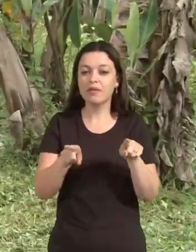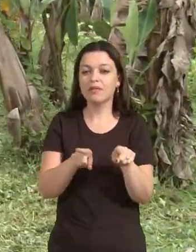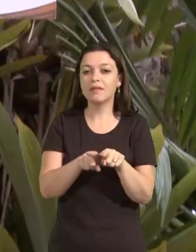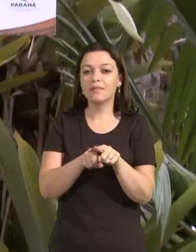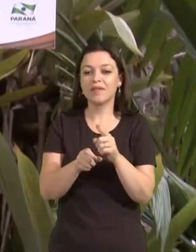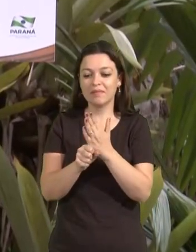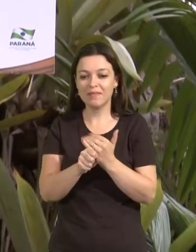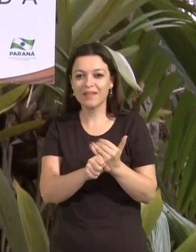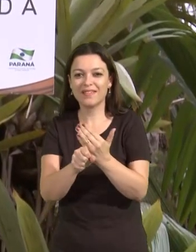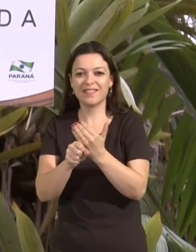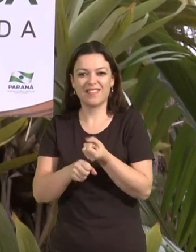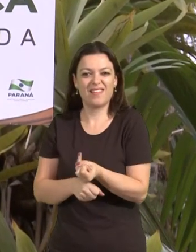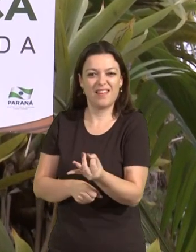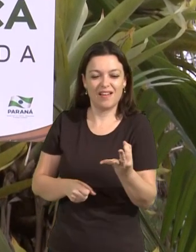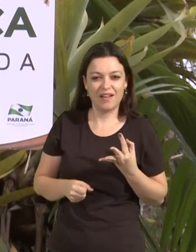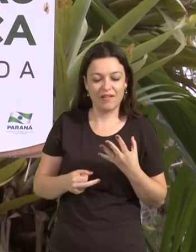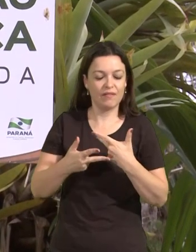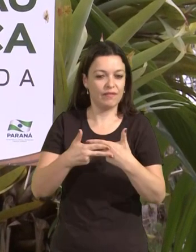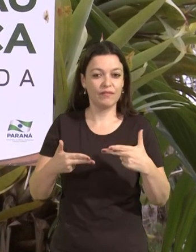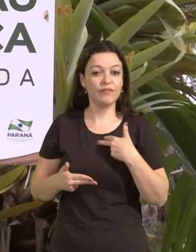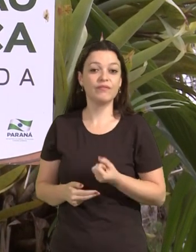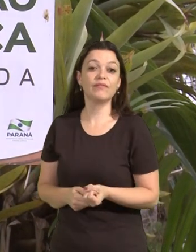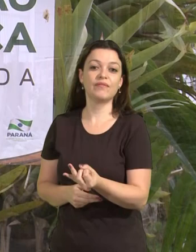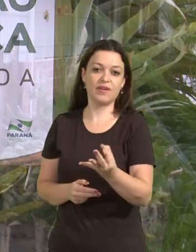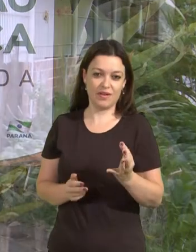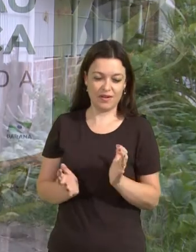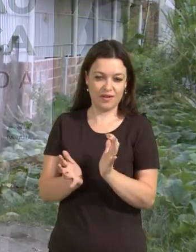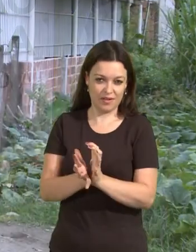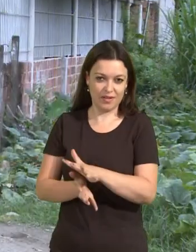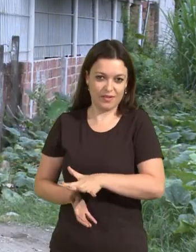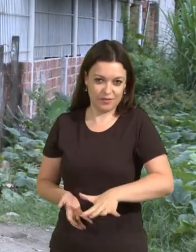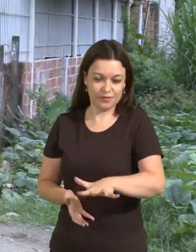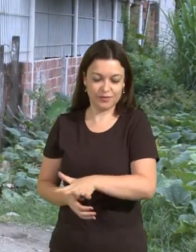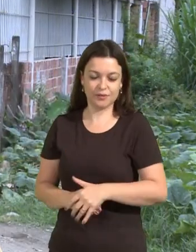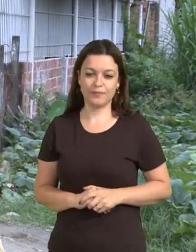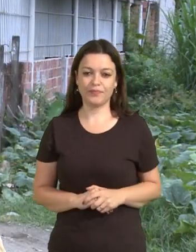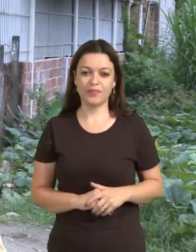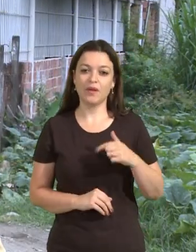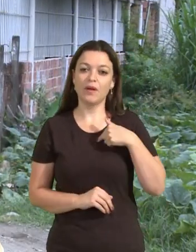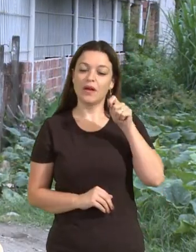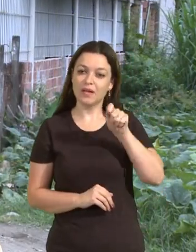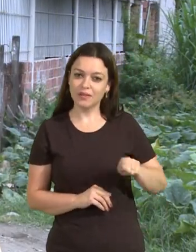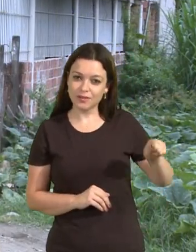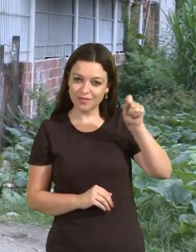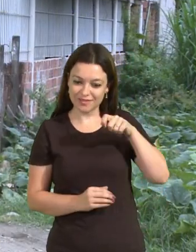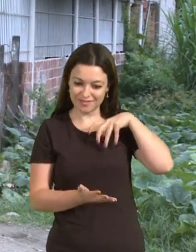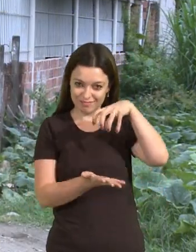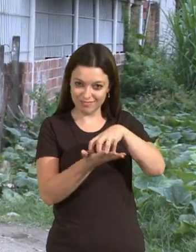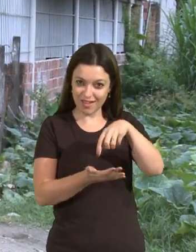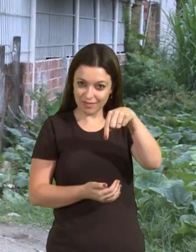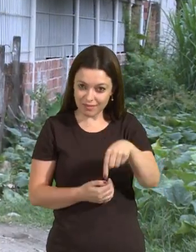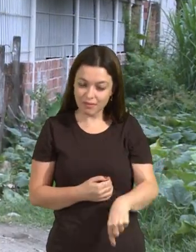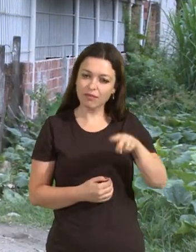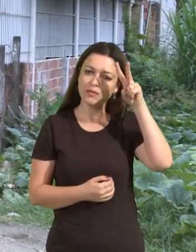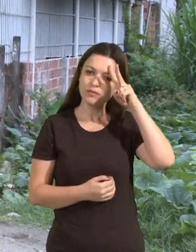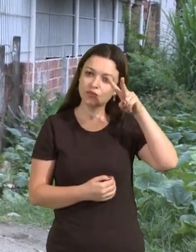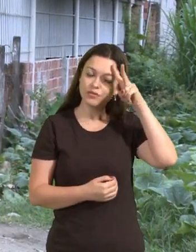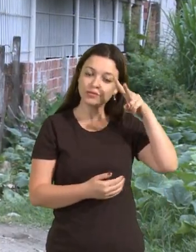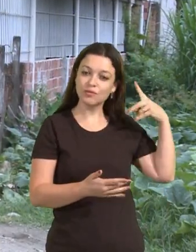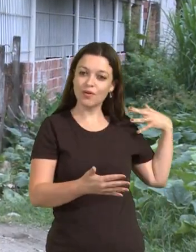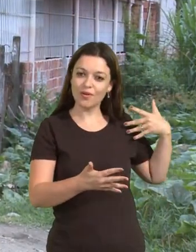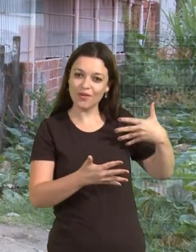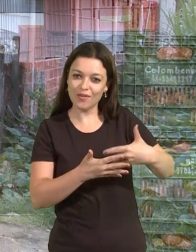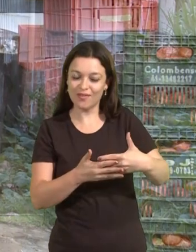cultiva e pupunha também. A gente aqui, a Associação Aspran, ela tem uma história